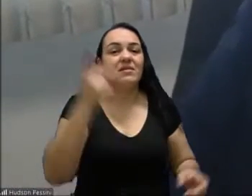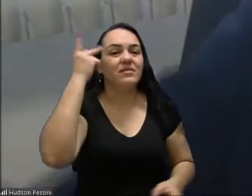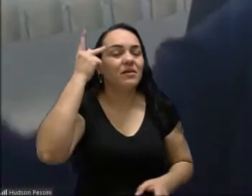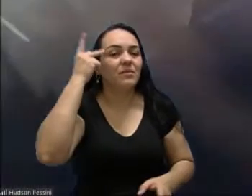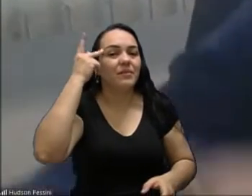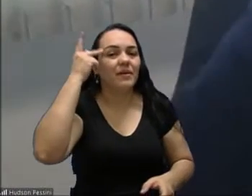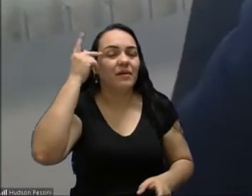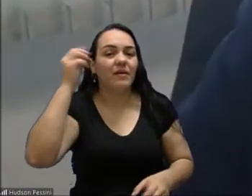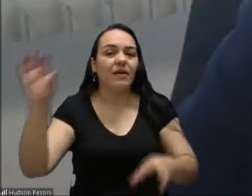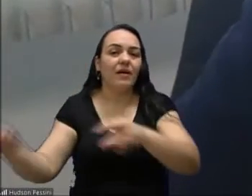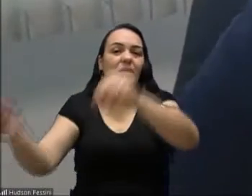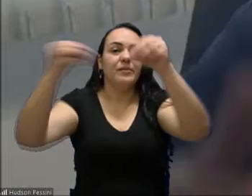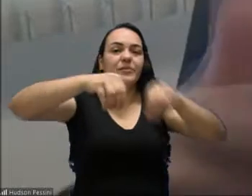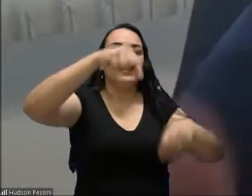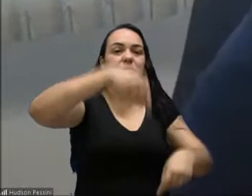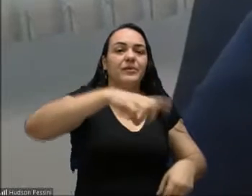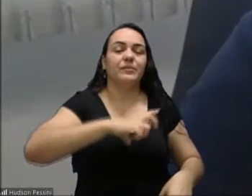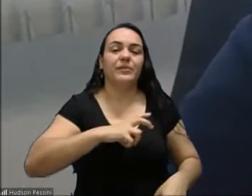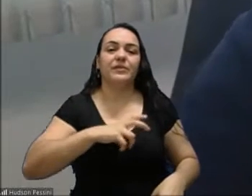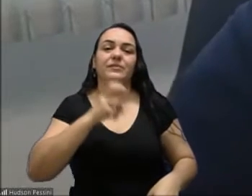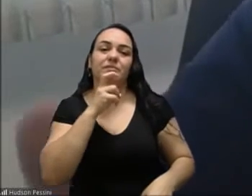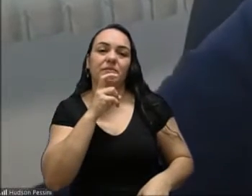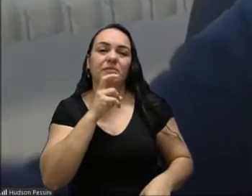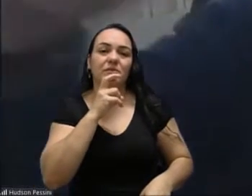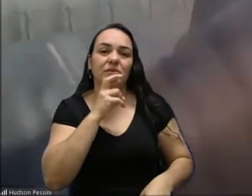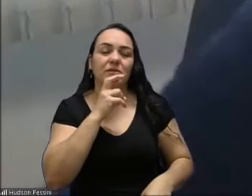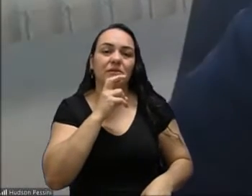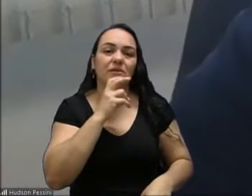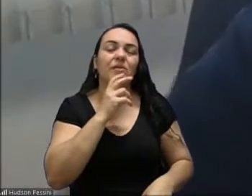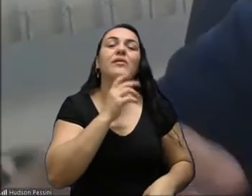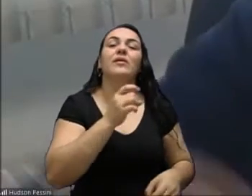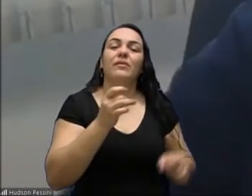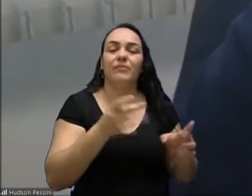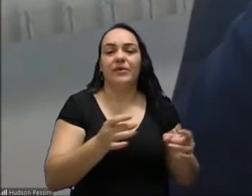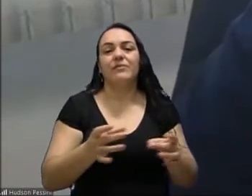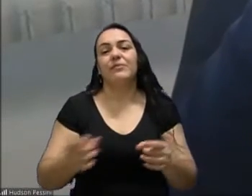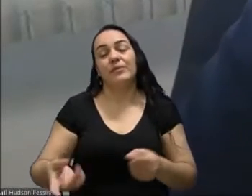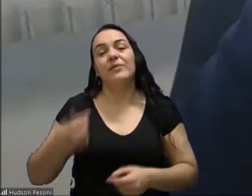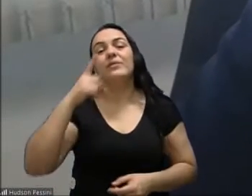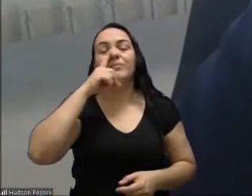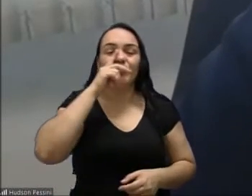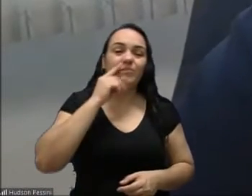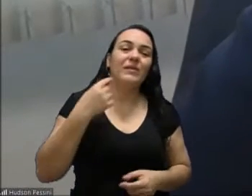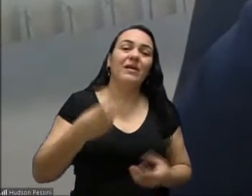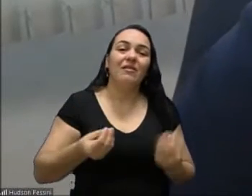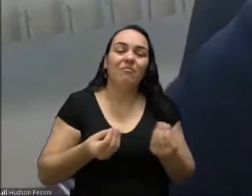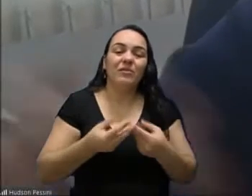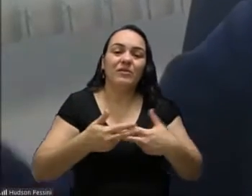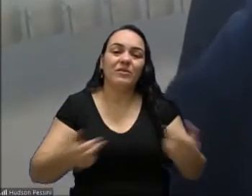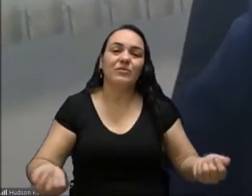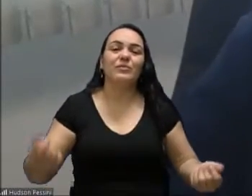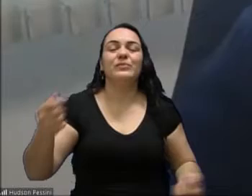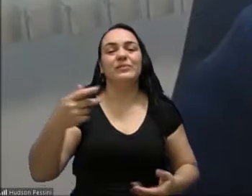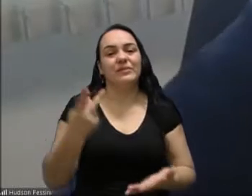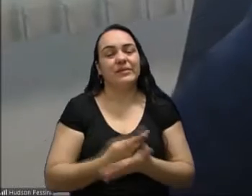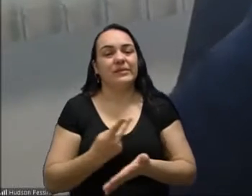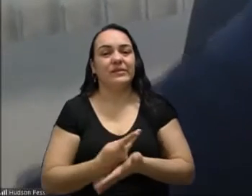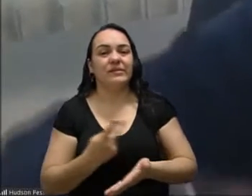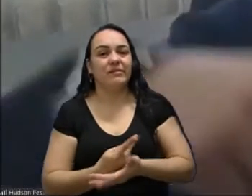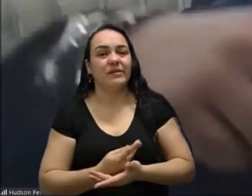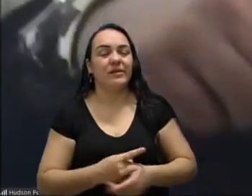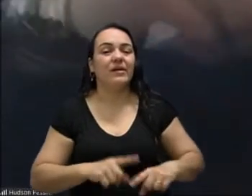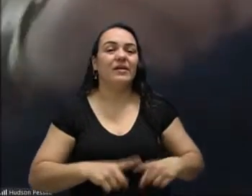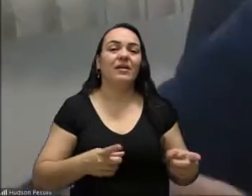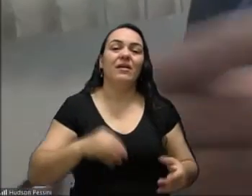coisas do tipo lá em São Paulo, estão vindo pra cá e acabam também prejudicando o comércio local, porque traz roupa falsificada, traz um monte de coisa ali sem